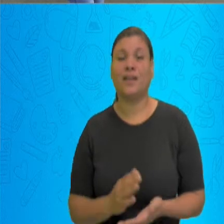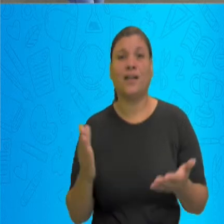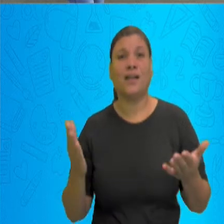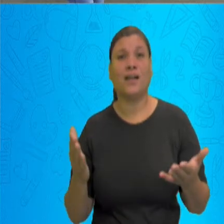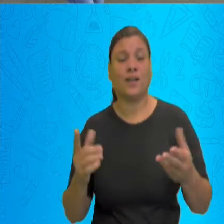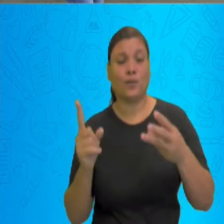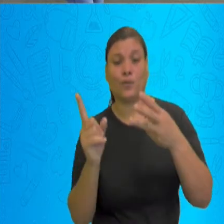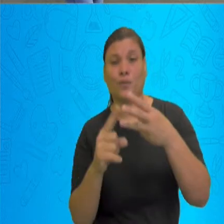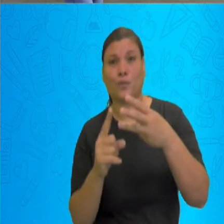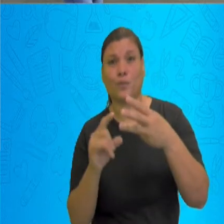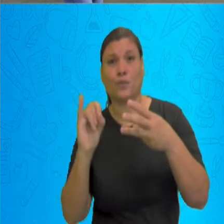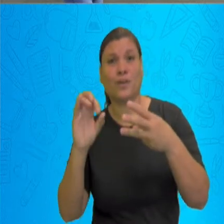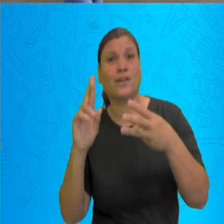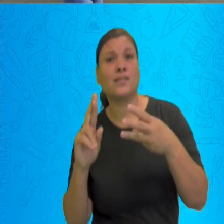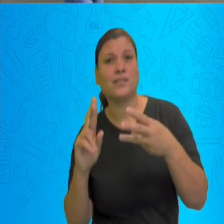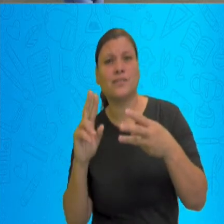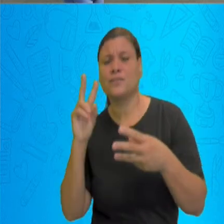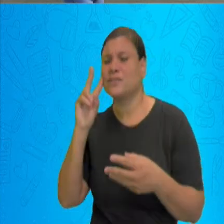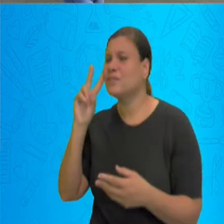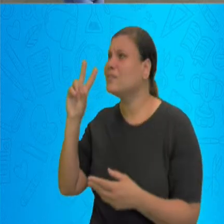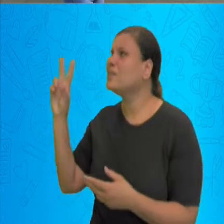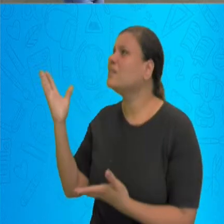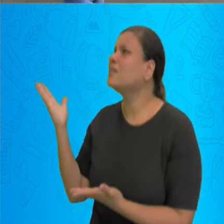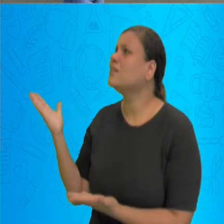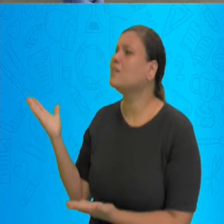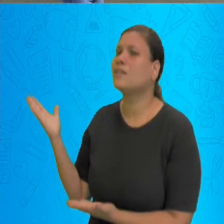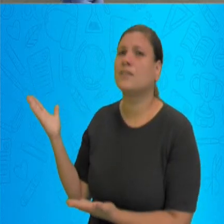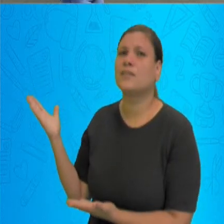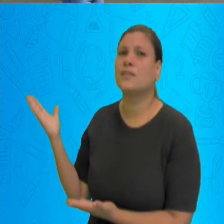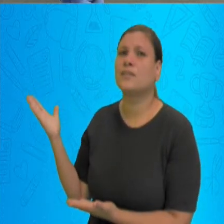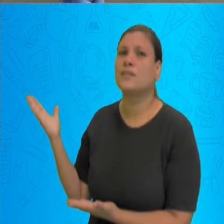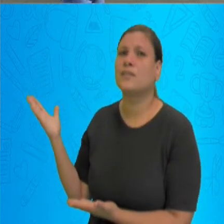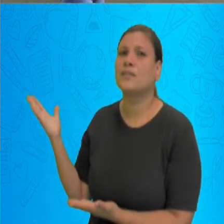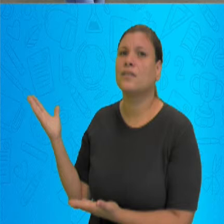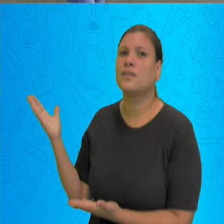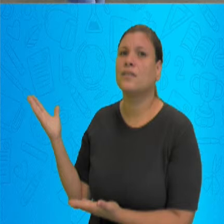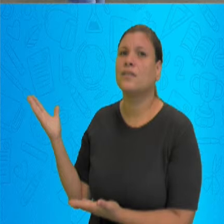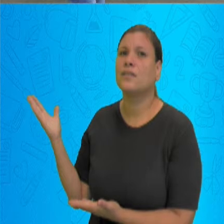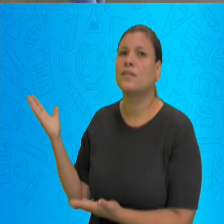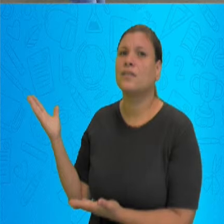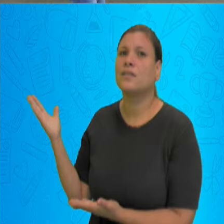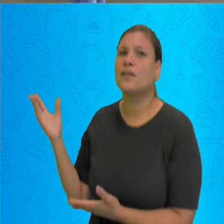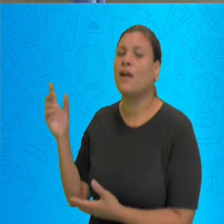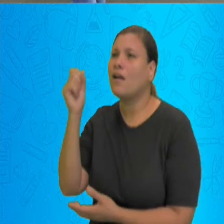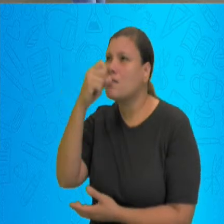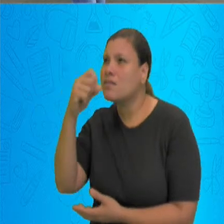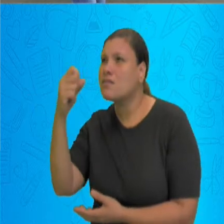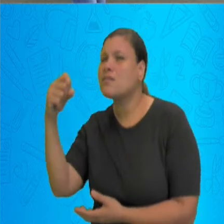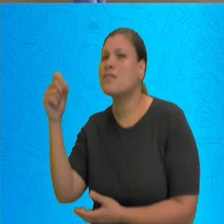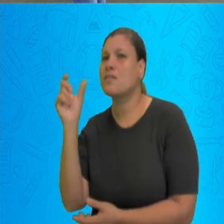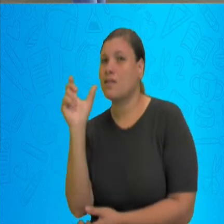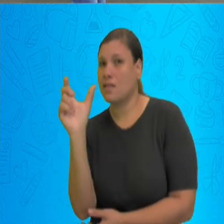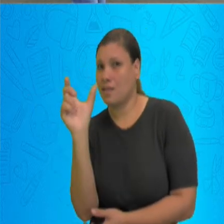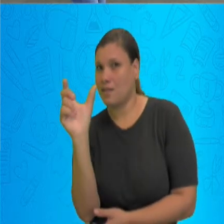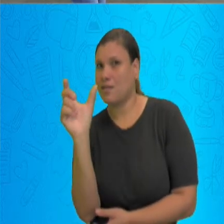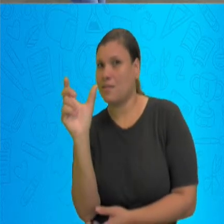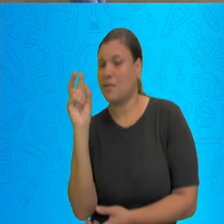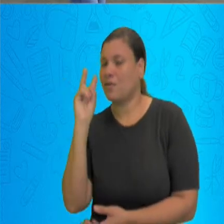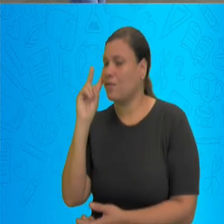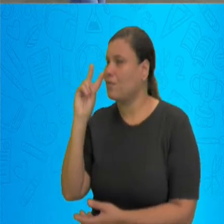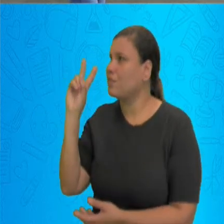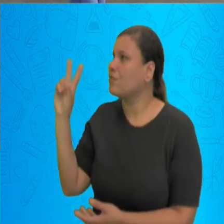Agora, verbos da terceira conjugação, partir, dividir e cumprir. Observem, na primeira pessoa,